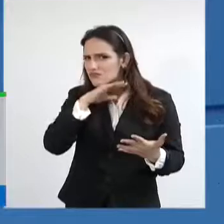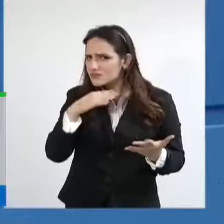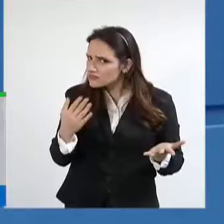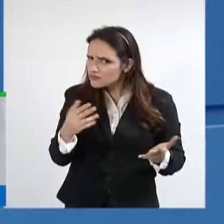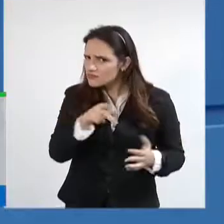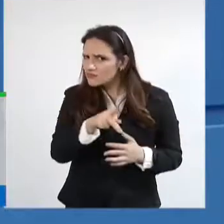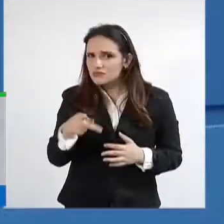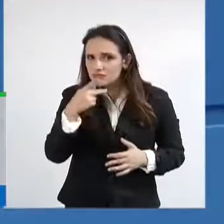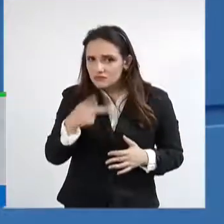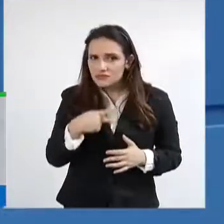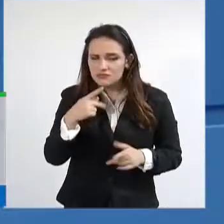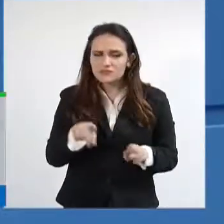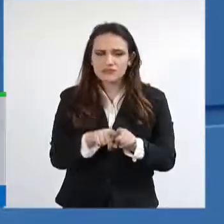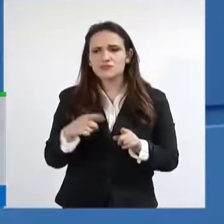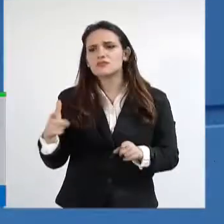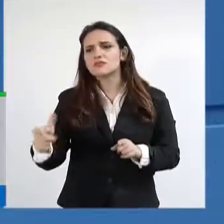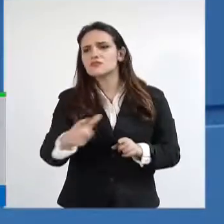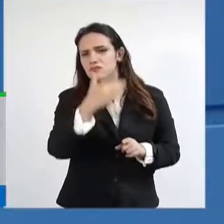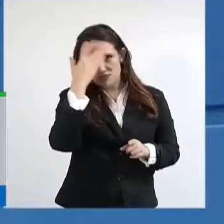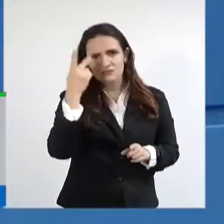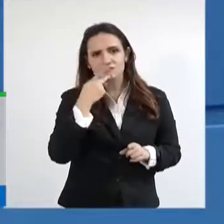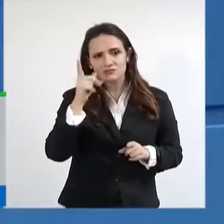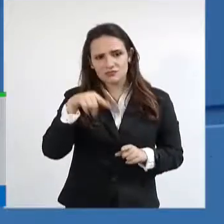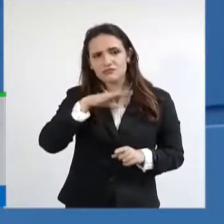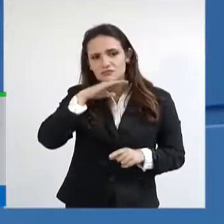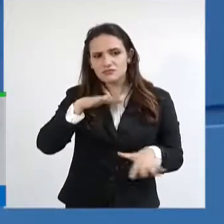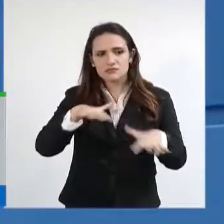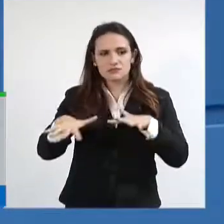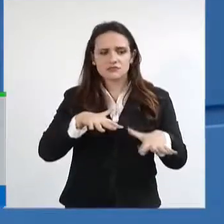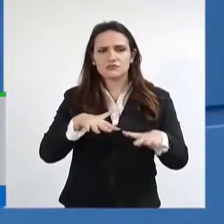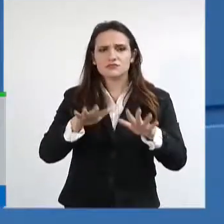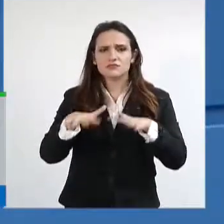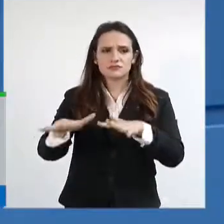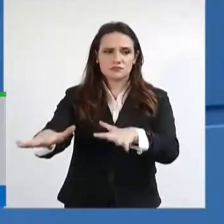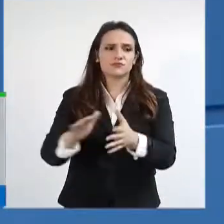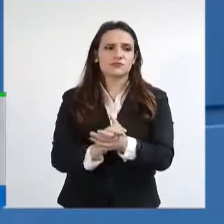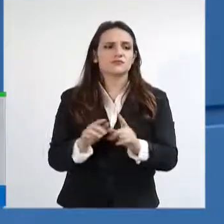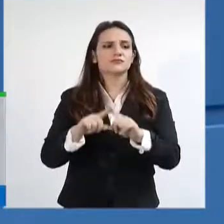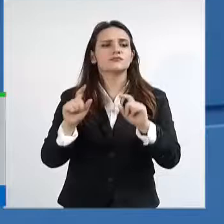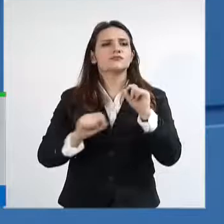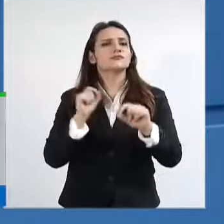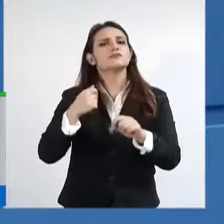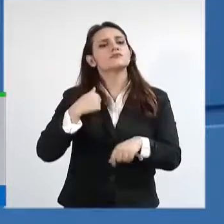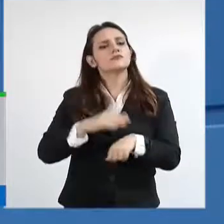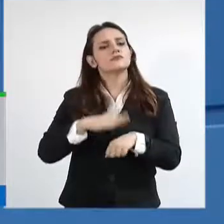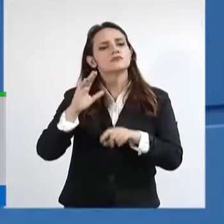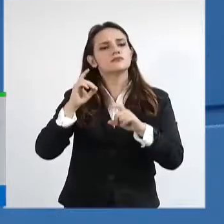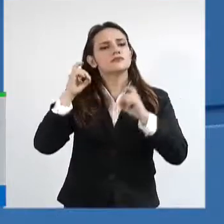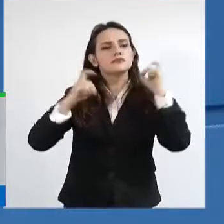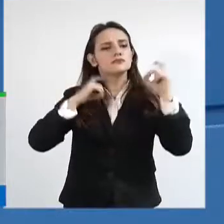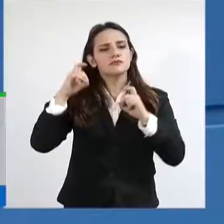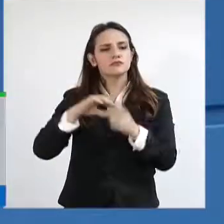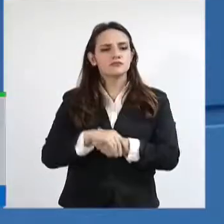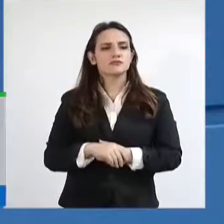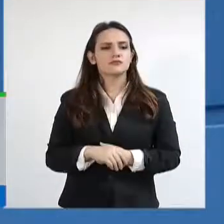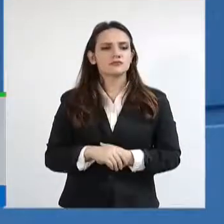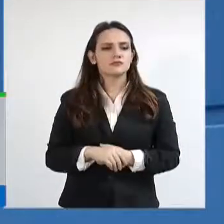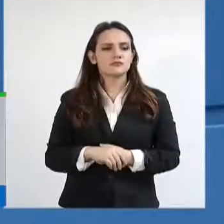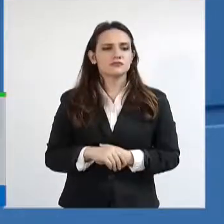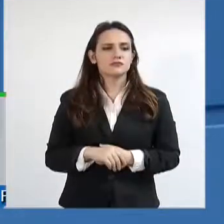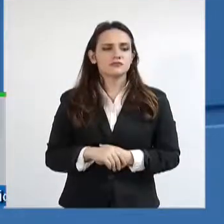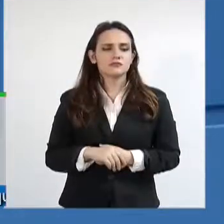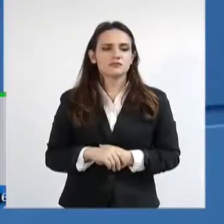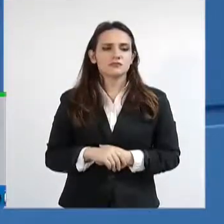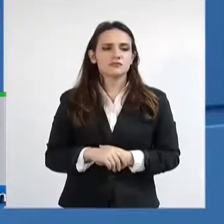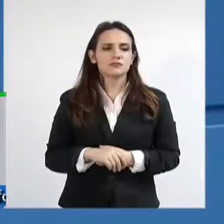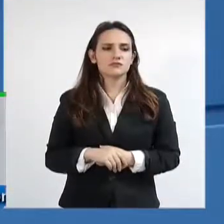República e até por outros membros, a nossa preocupação é efetiva com